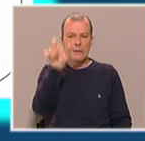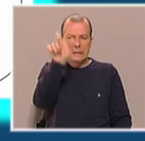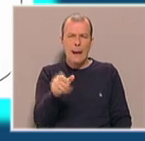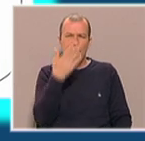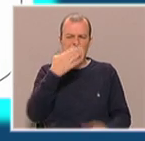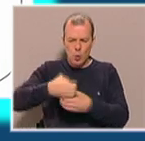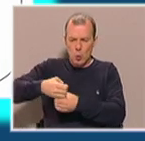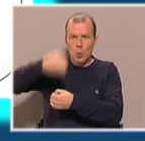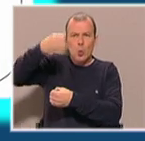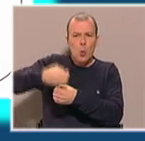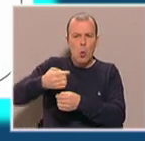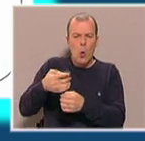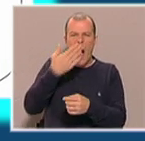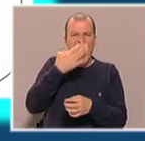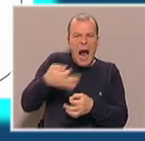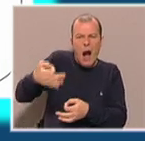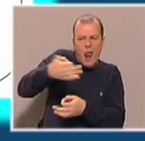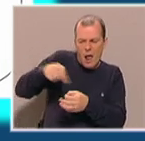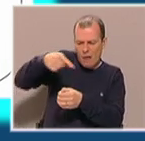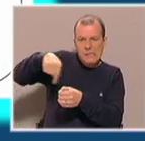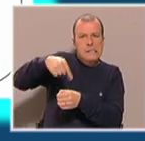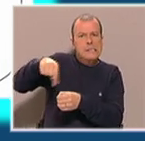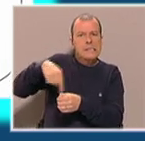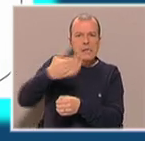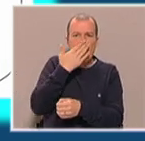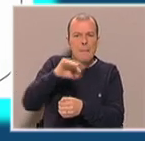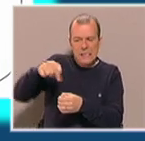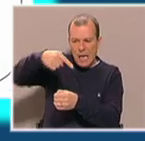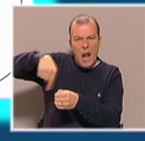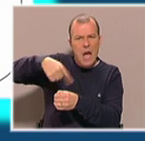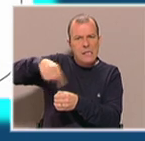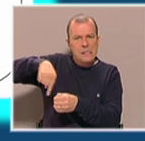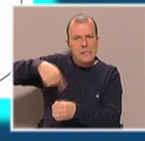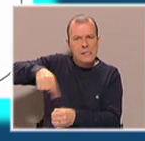tubo assim com anéis, é isso mesmo, é assim mesmo que se chama, é um tubo constituído por anéis.